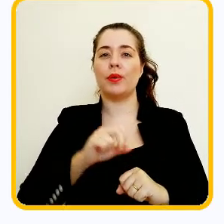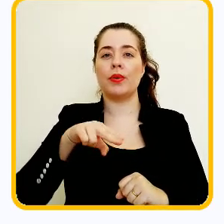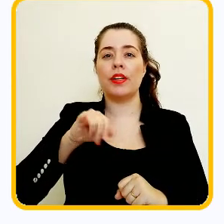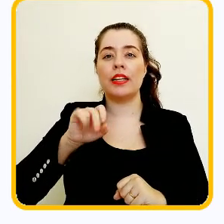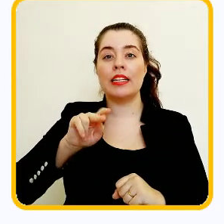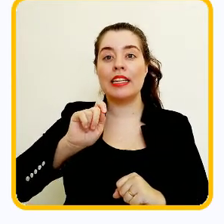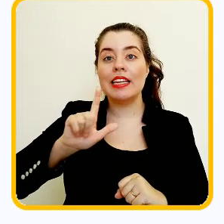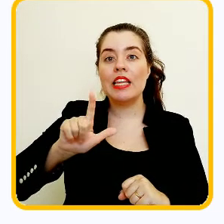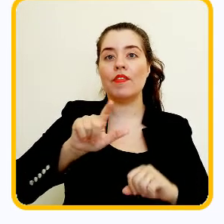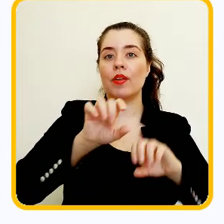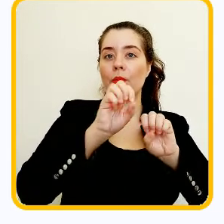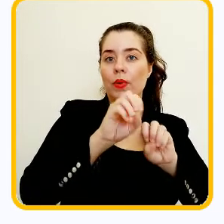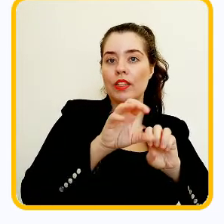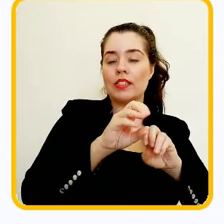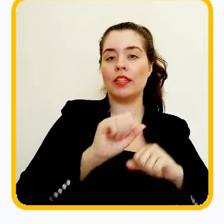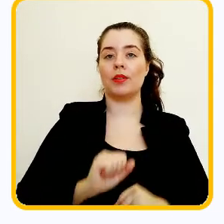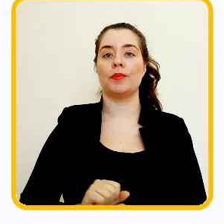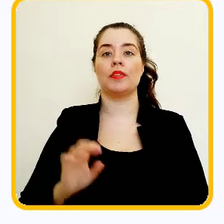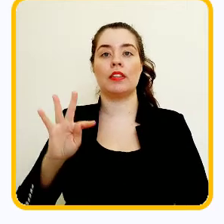tag e usuários.